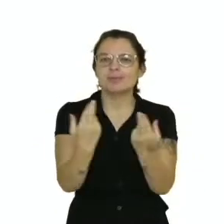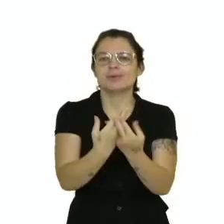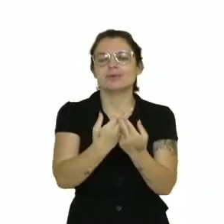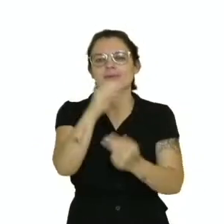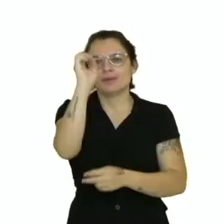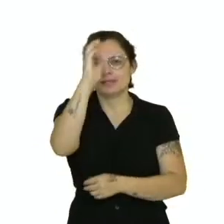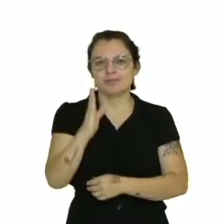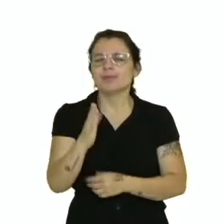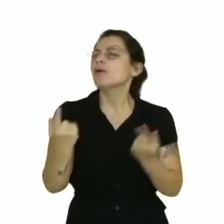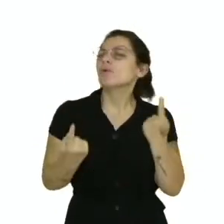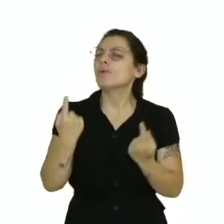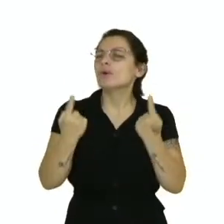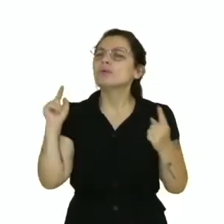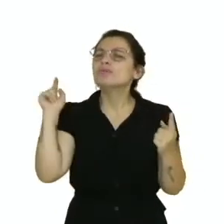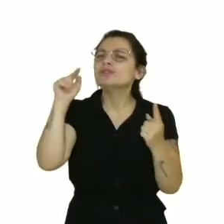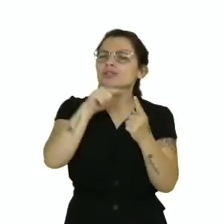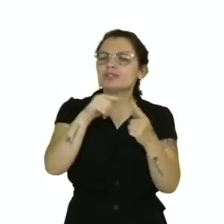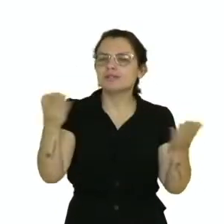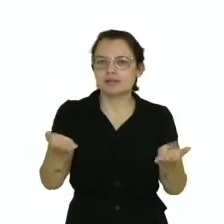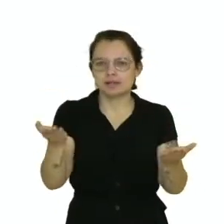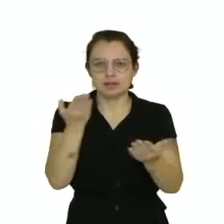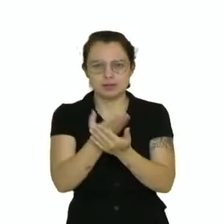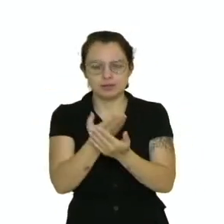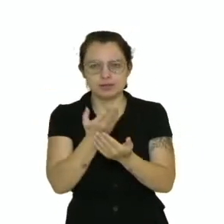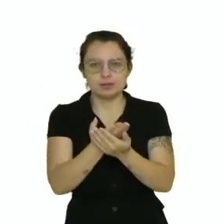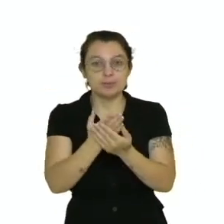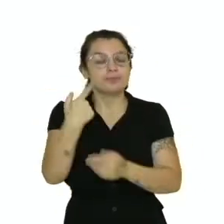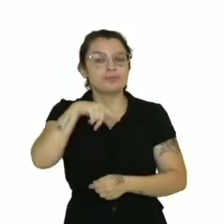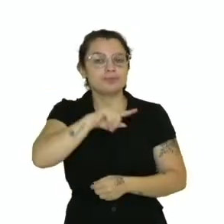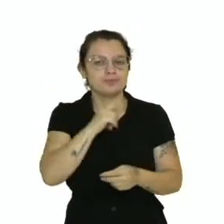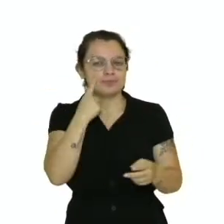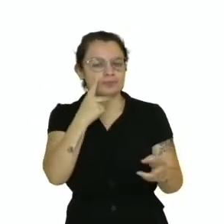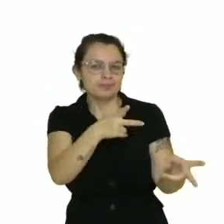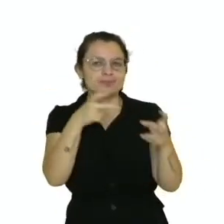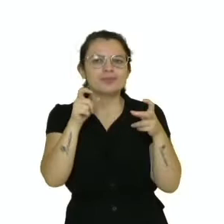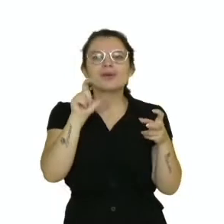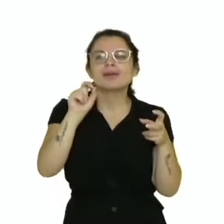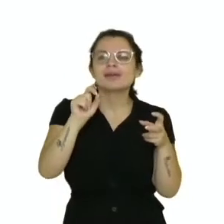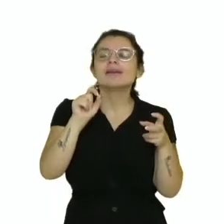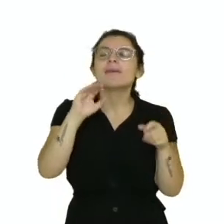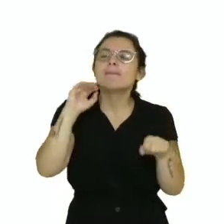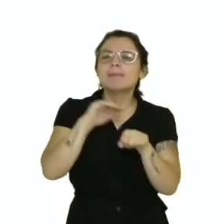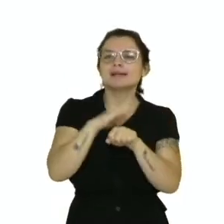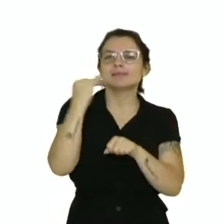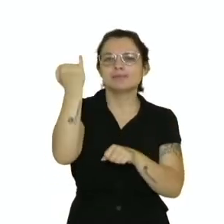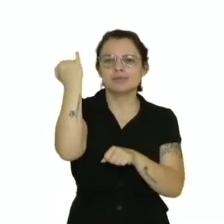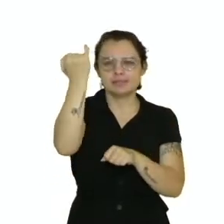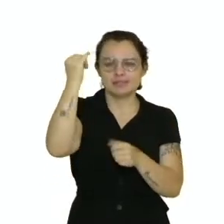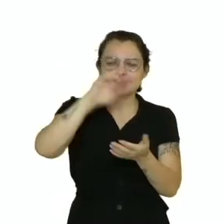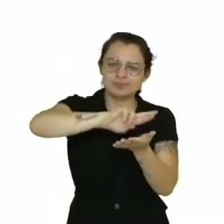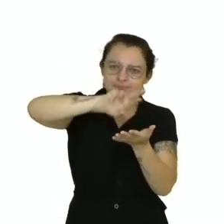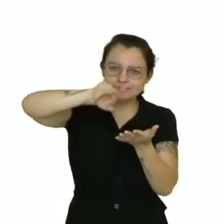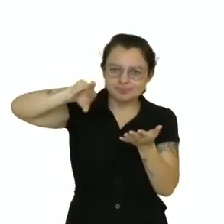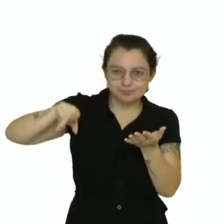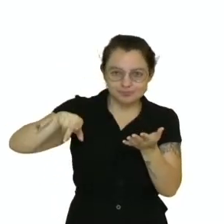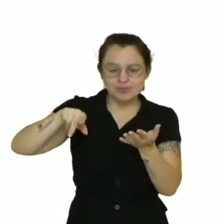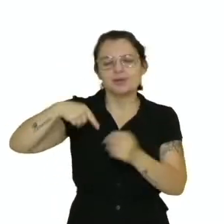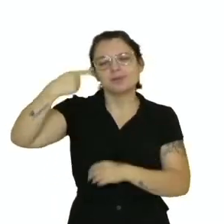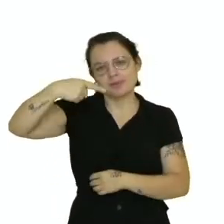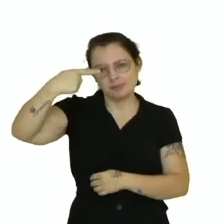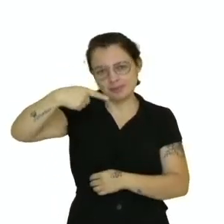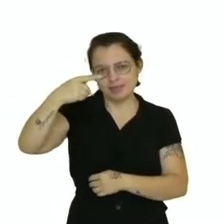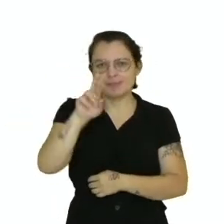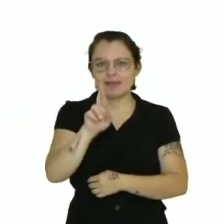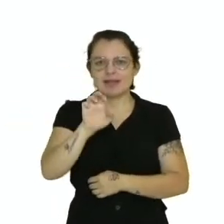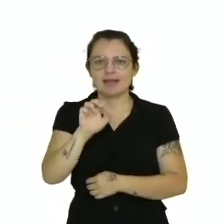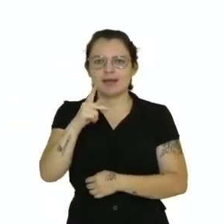da nossa aula de hoje? É justamente identificar as principais características da economia brasileira no período da Primeira República,